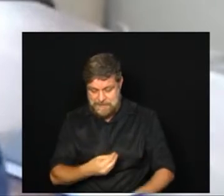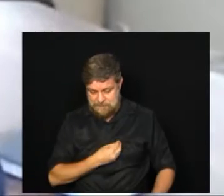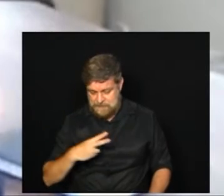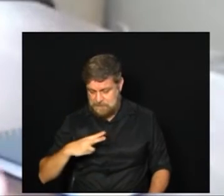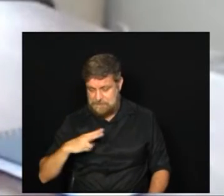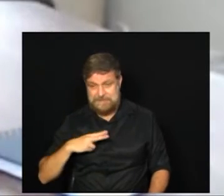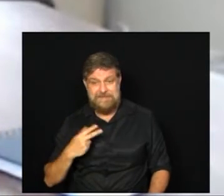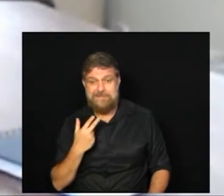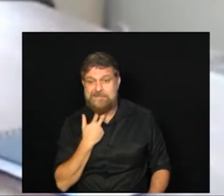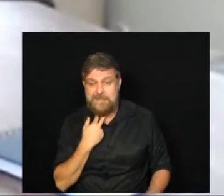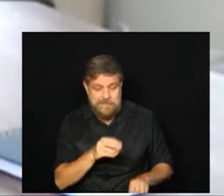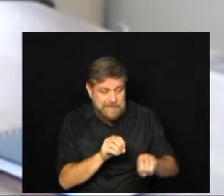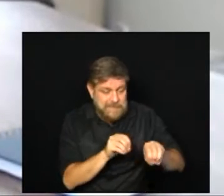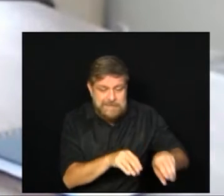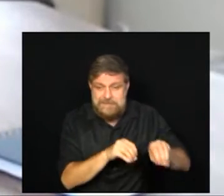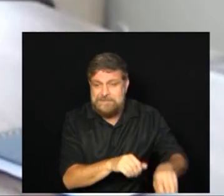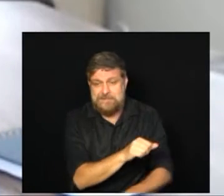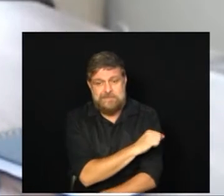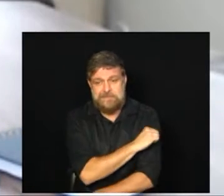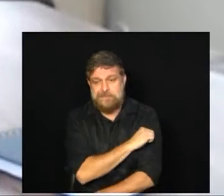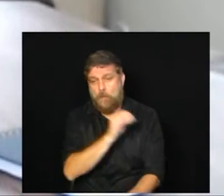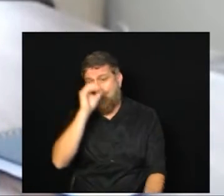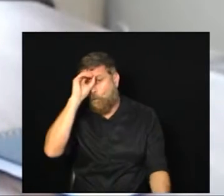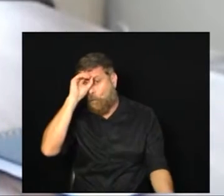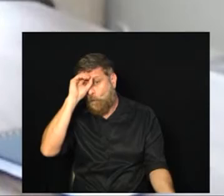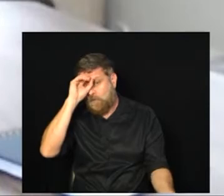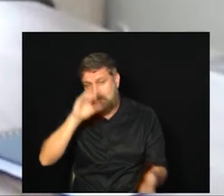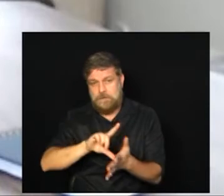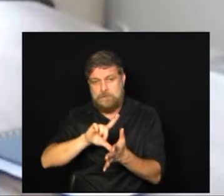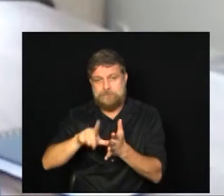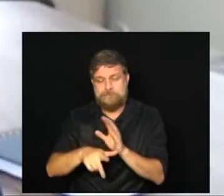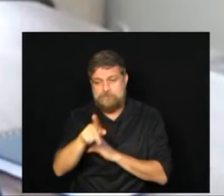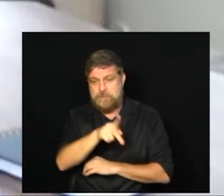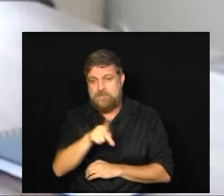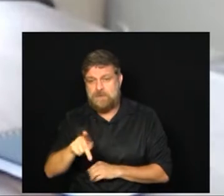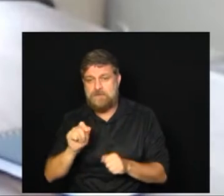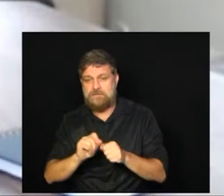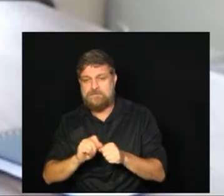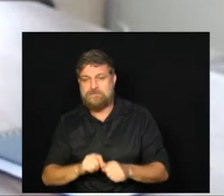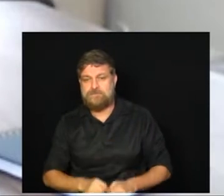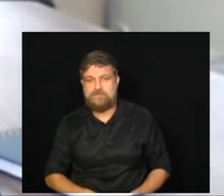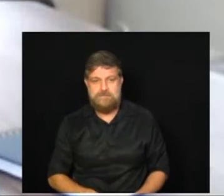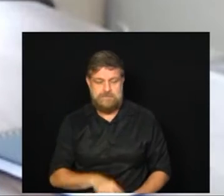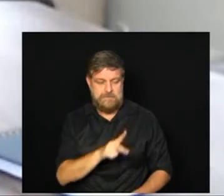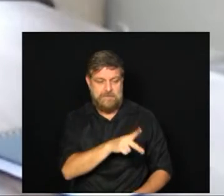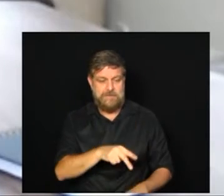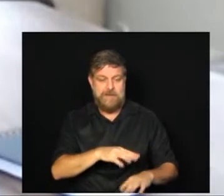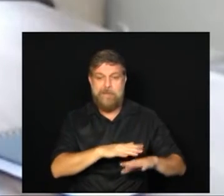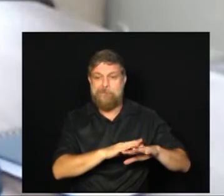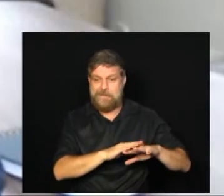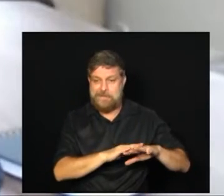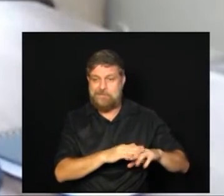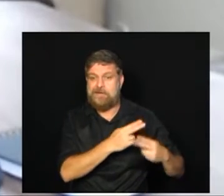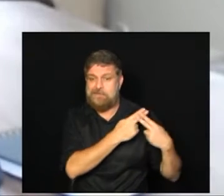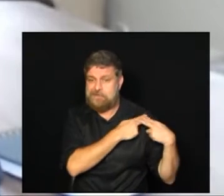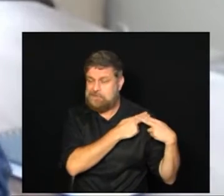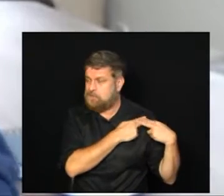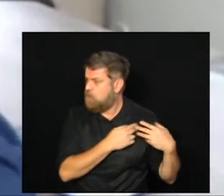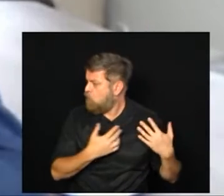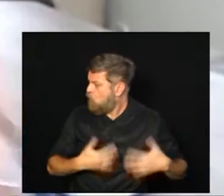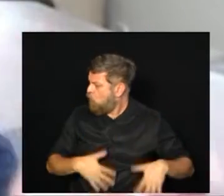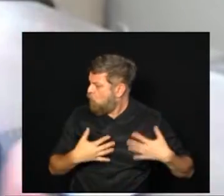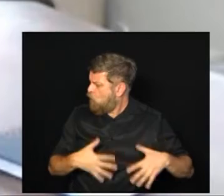conseguem replicar e ensinar os alunos. E depois eles acabam jogando para cima do professor de matemática, que fica sobrecarregado